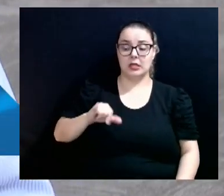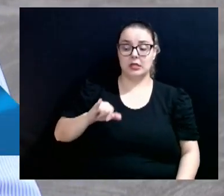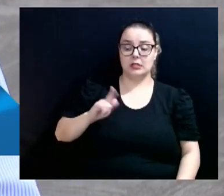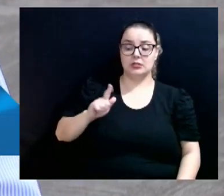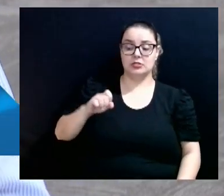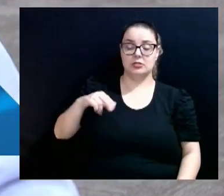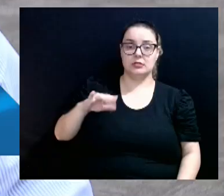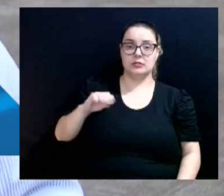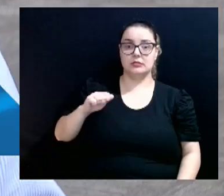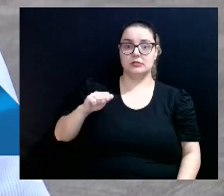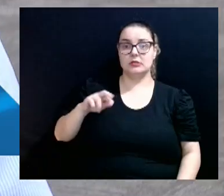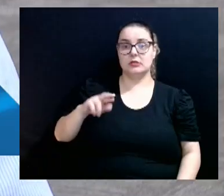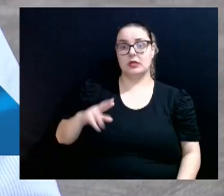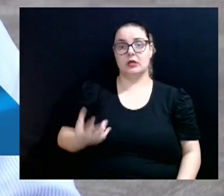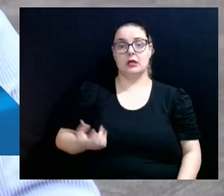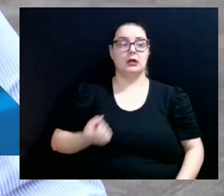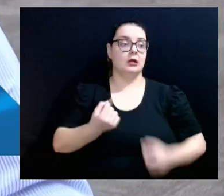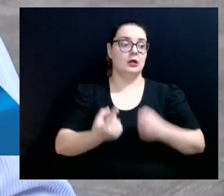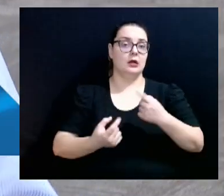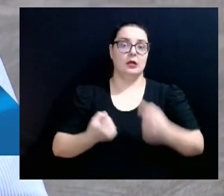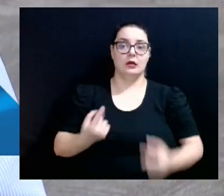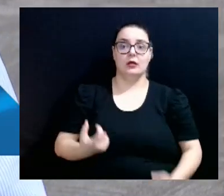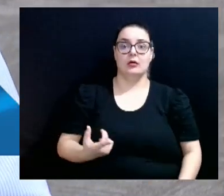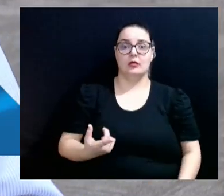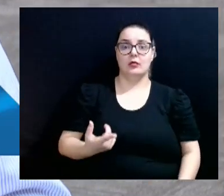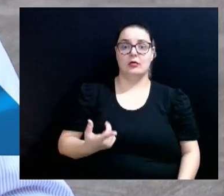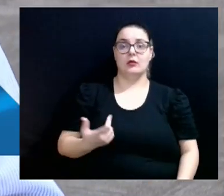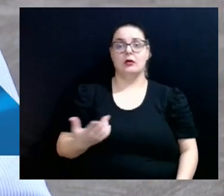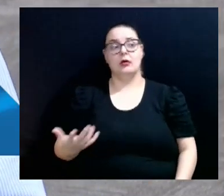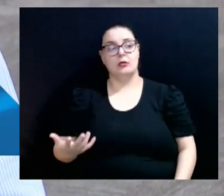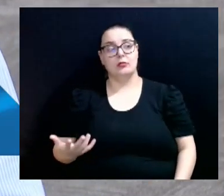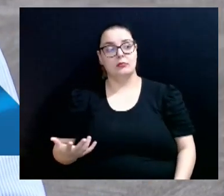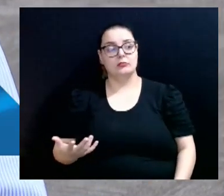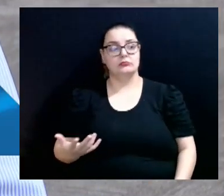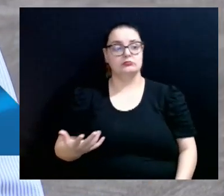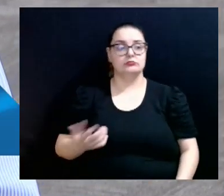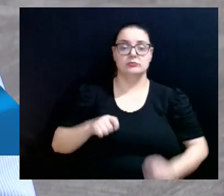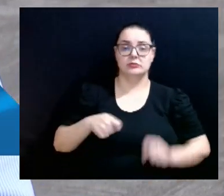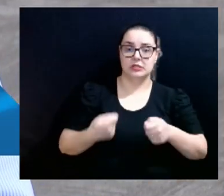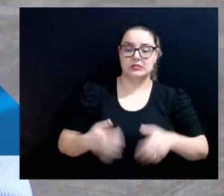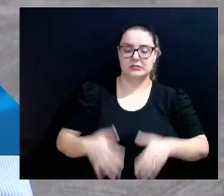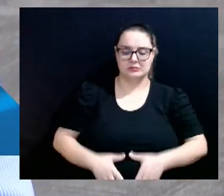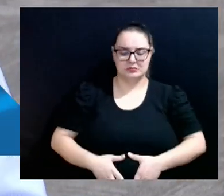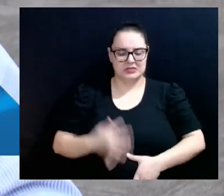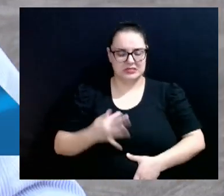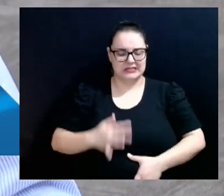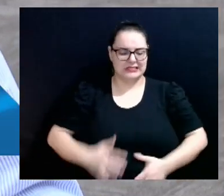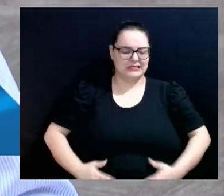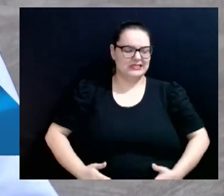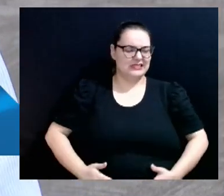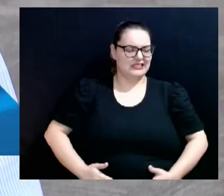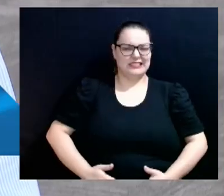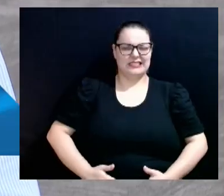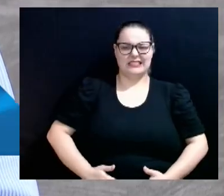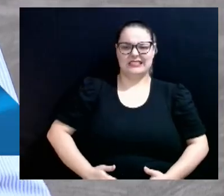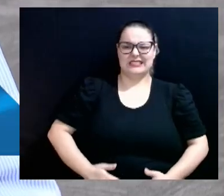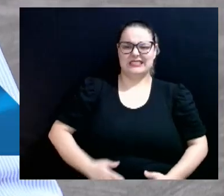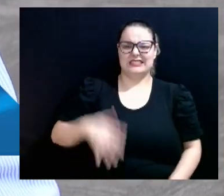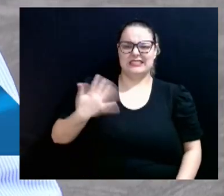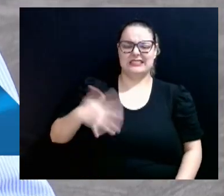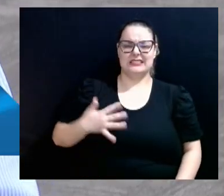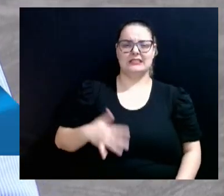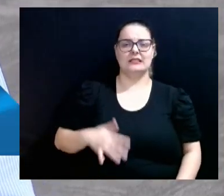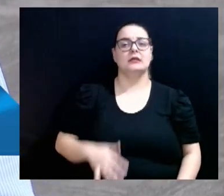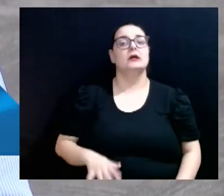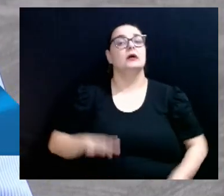dor abdominal, uma dor pélvica, e achar que isso não é nada, talvez a sorte não esteja do lado daquela mulher